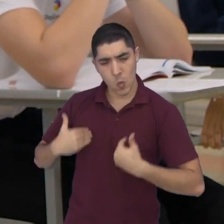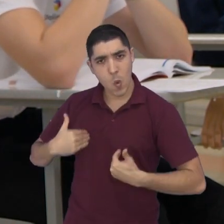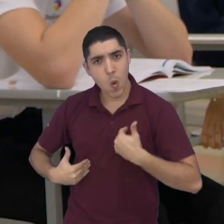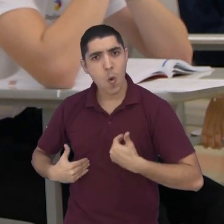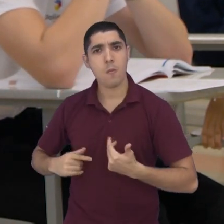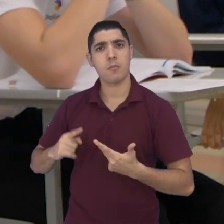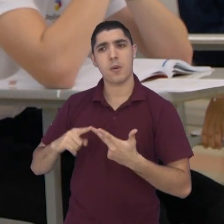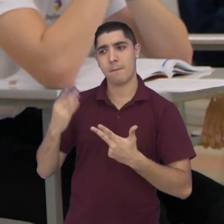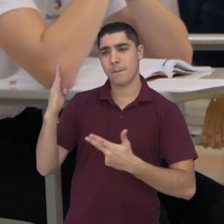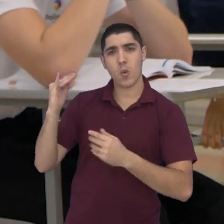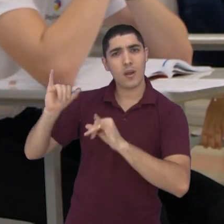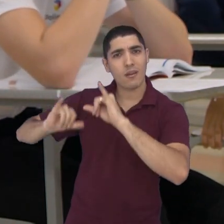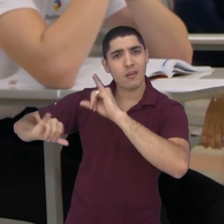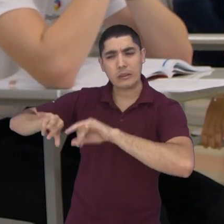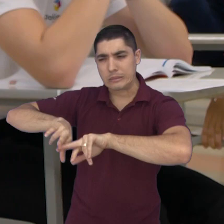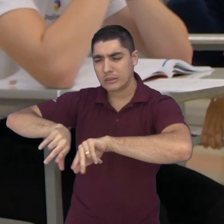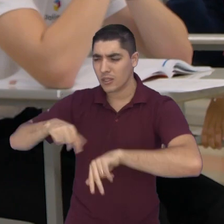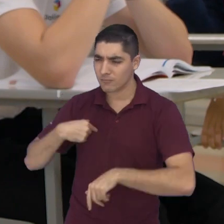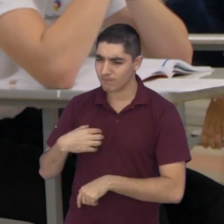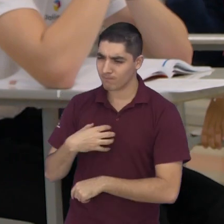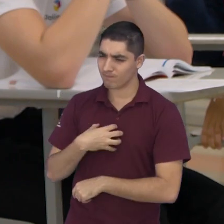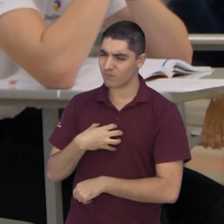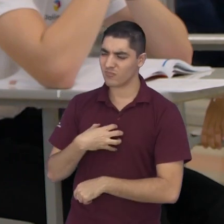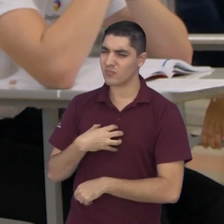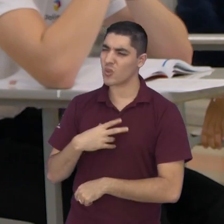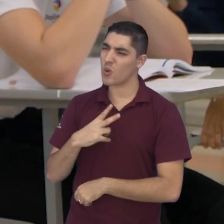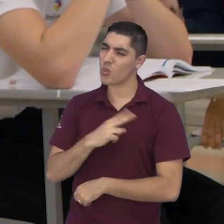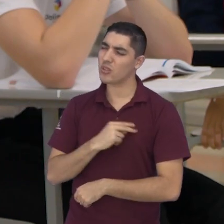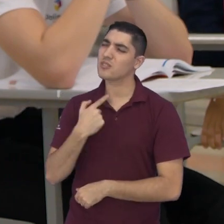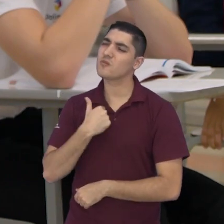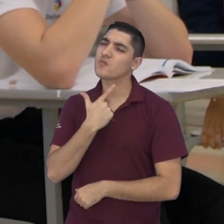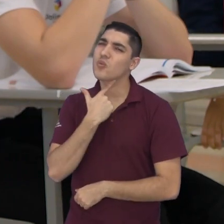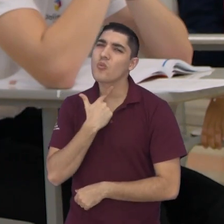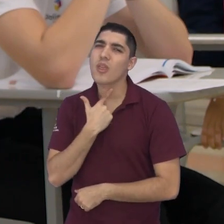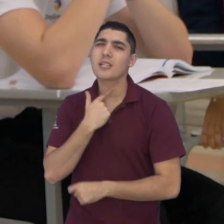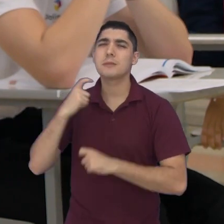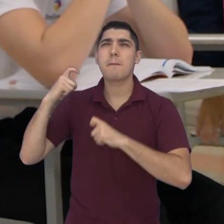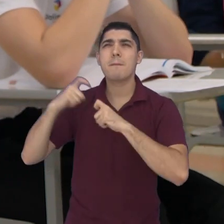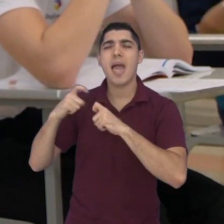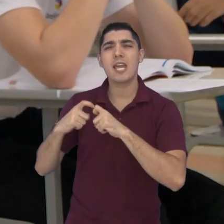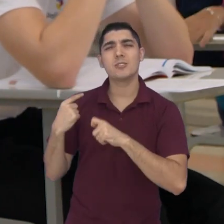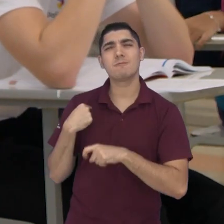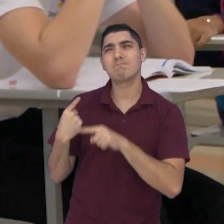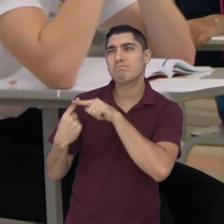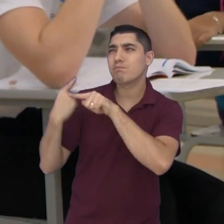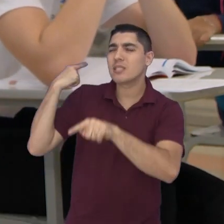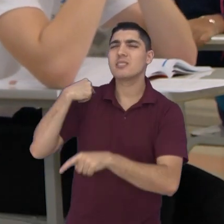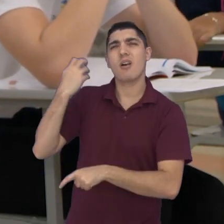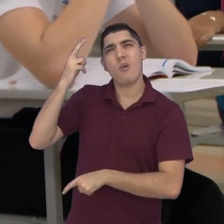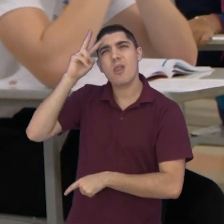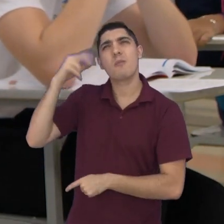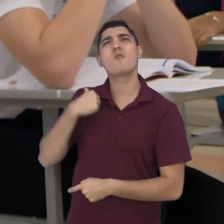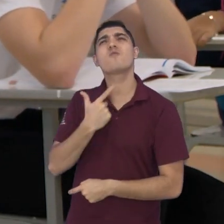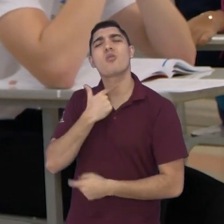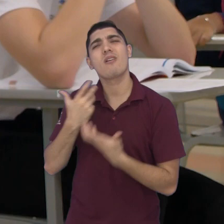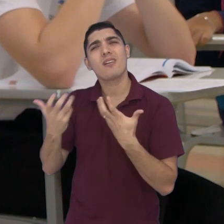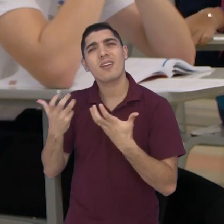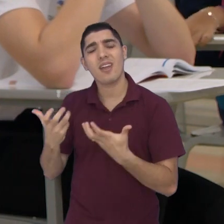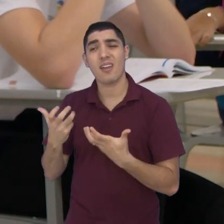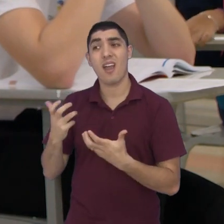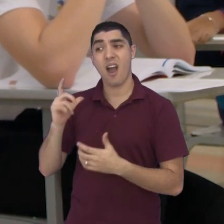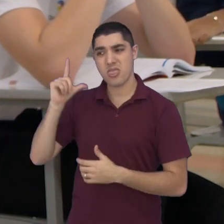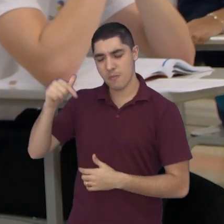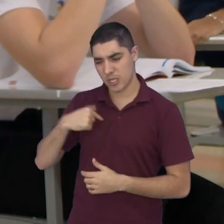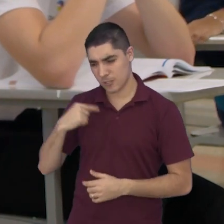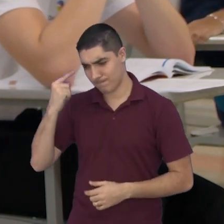biológicas anatomia bioquímica e eu fui vendo que a minha escolha do passado não estava tão errada assim e foi nesse momento em que eu